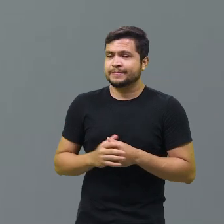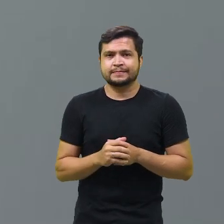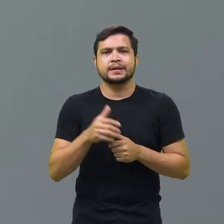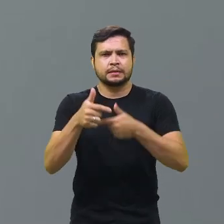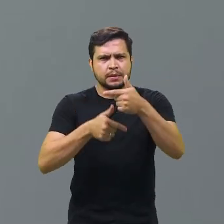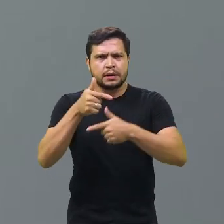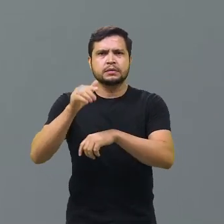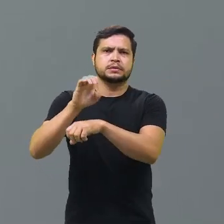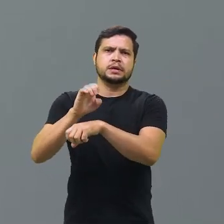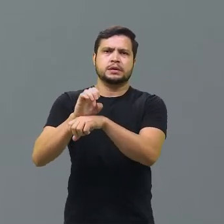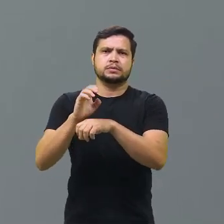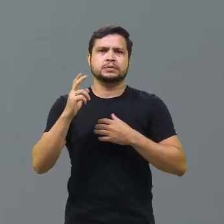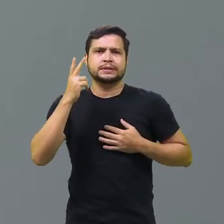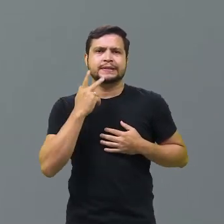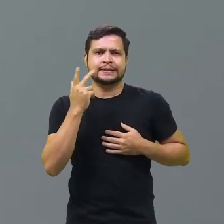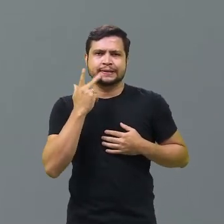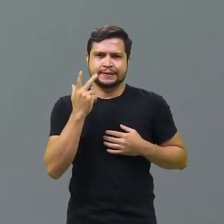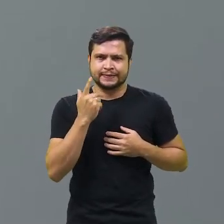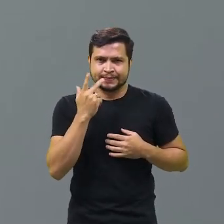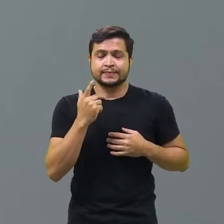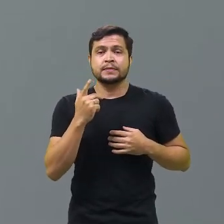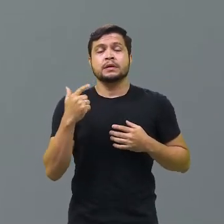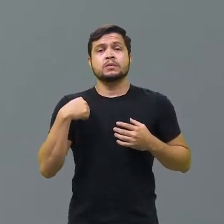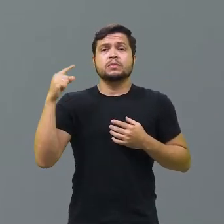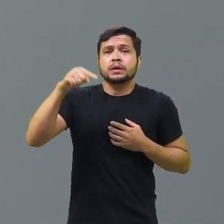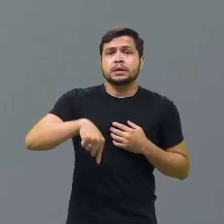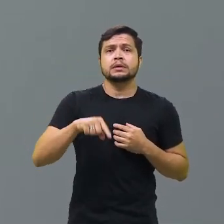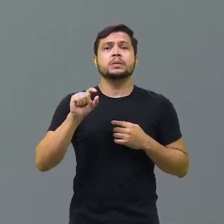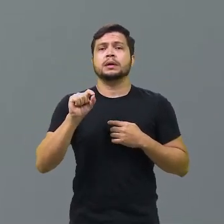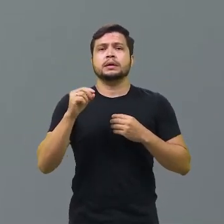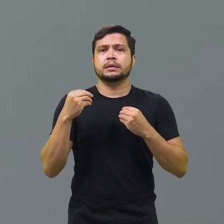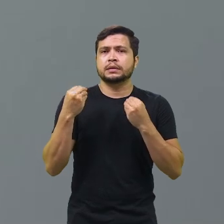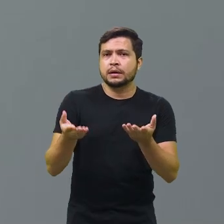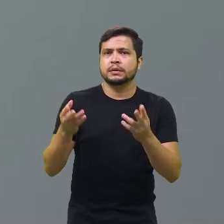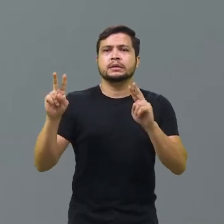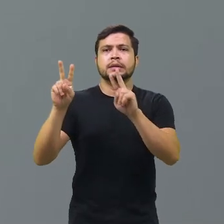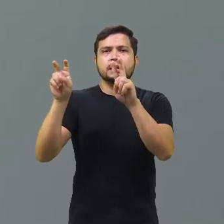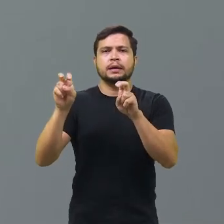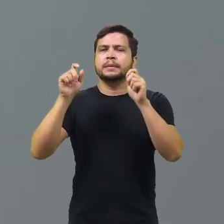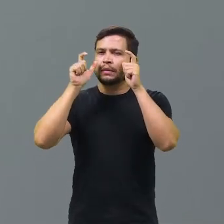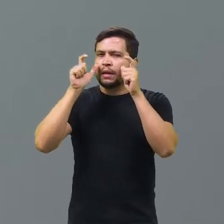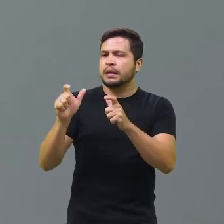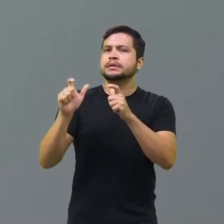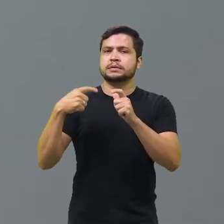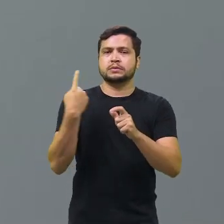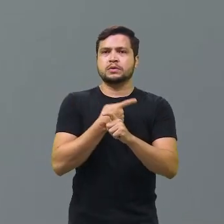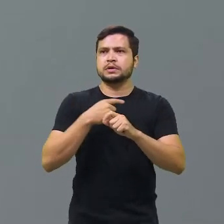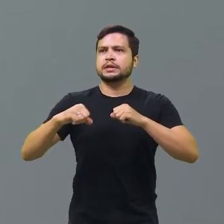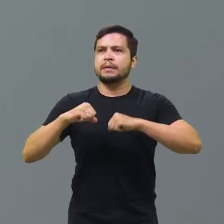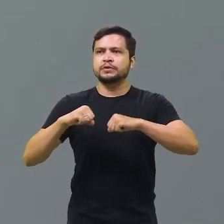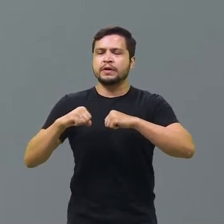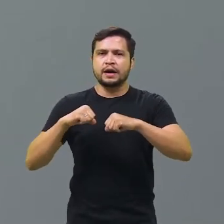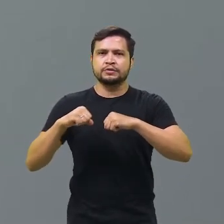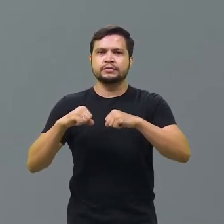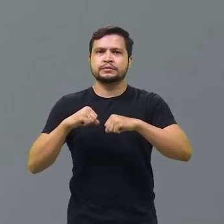da Rede Estadual do Ceará e eu estou aqui para trazer mais um assunto interessantíssimo aqui para a gente discutir, para a gente debater para